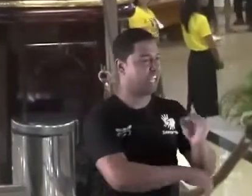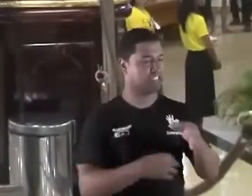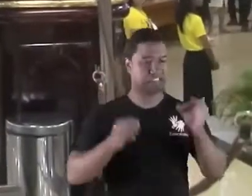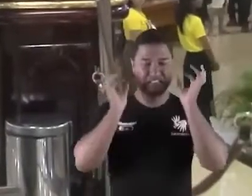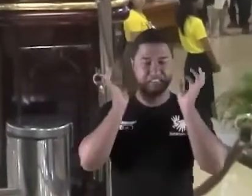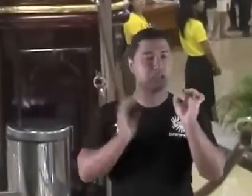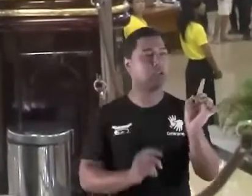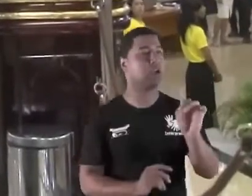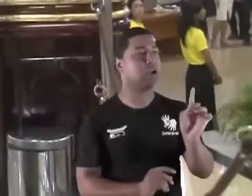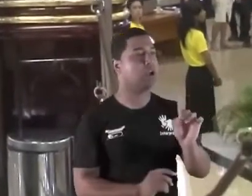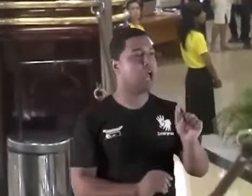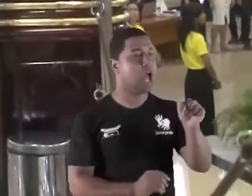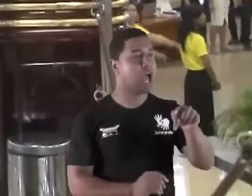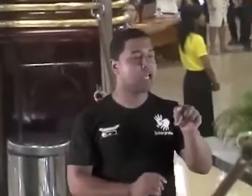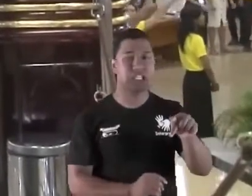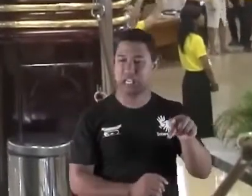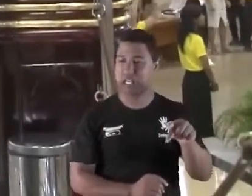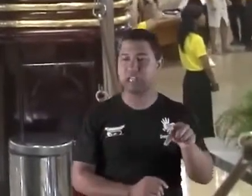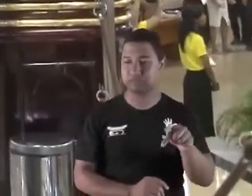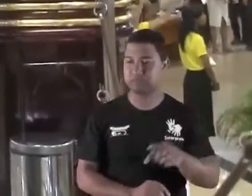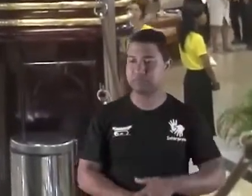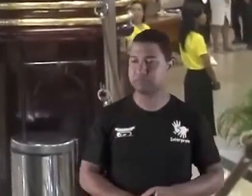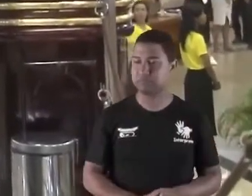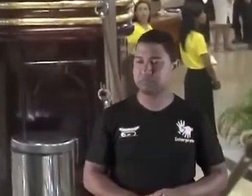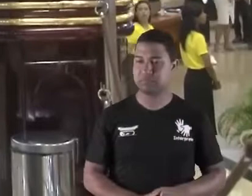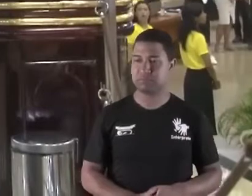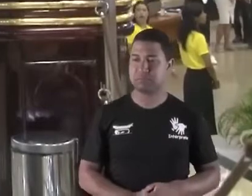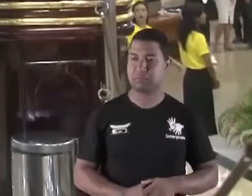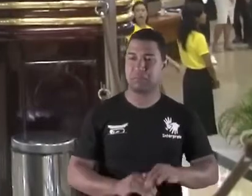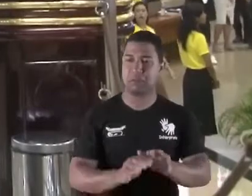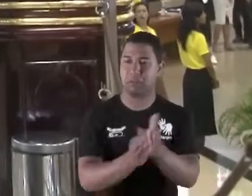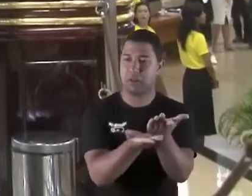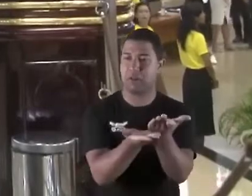Bíblia não é tapa-coxa.